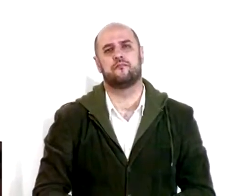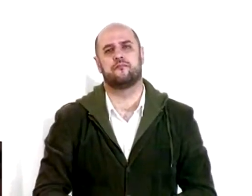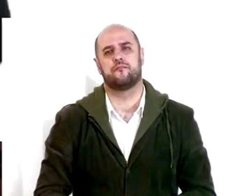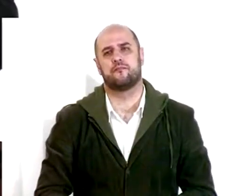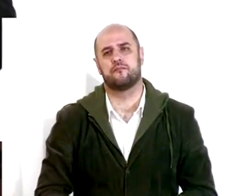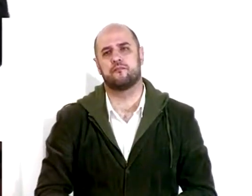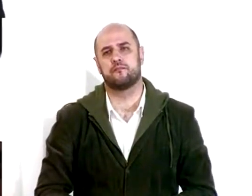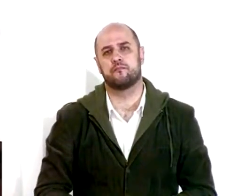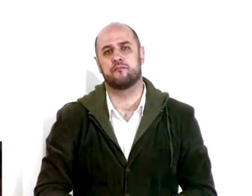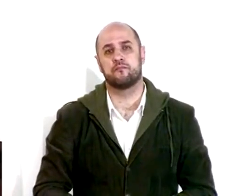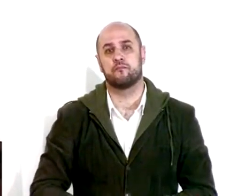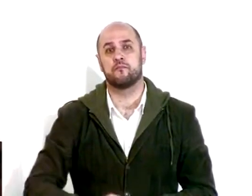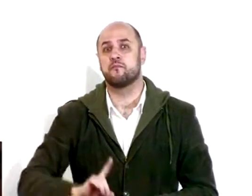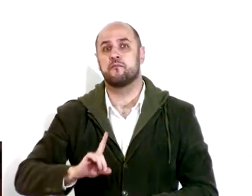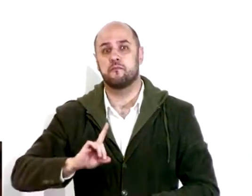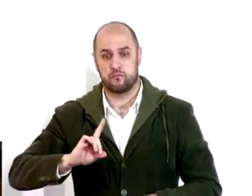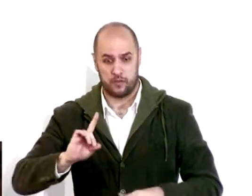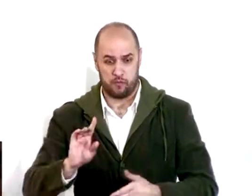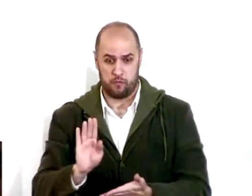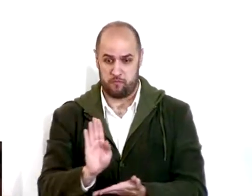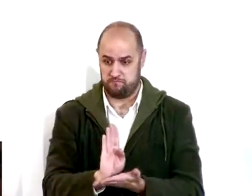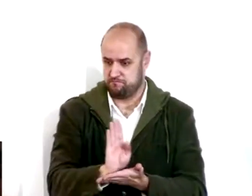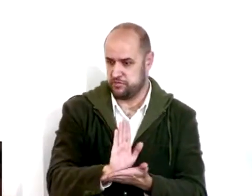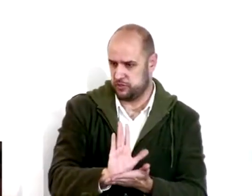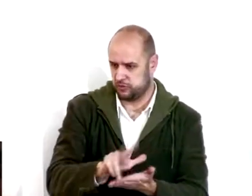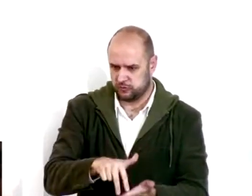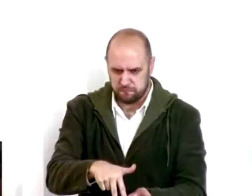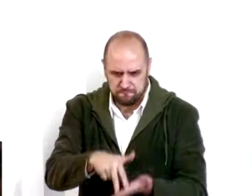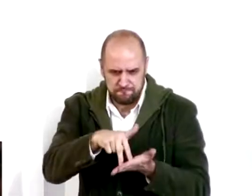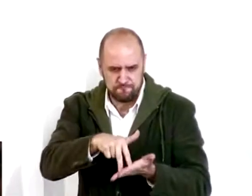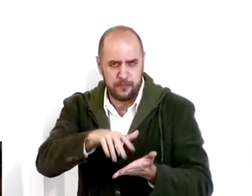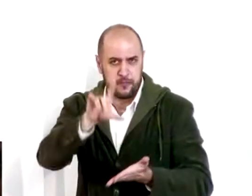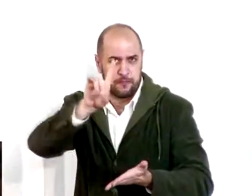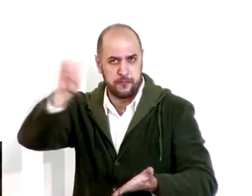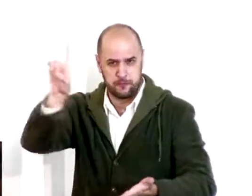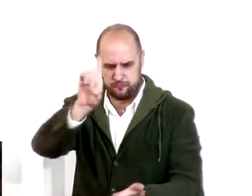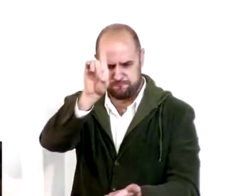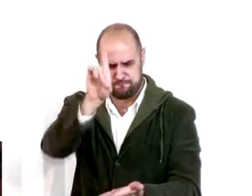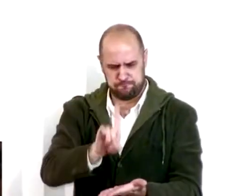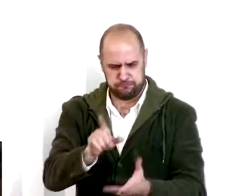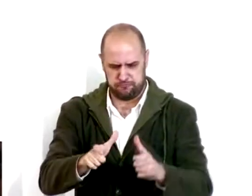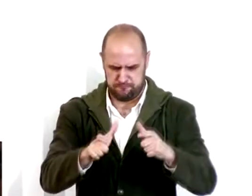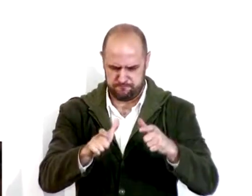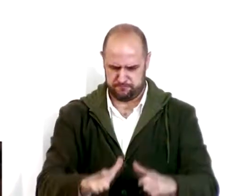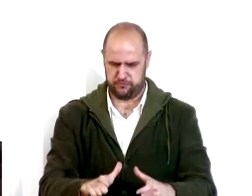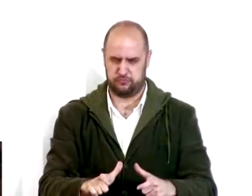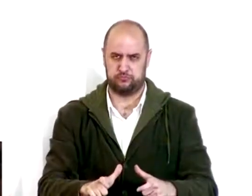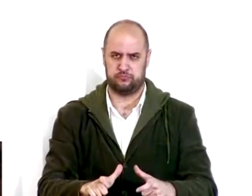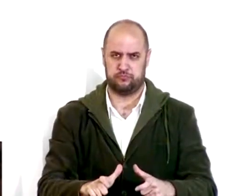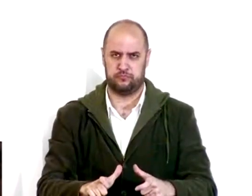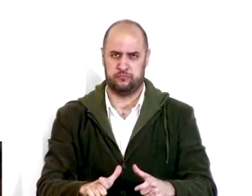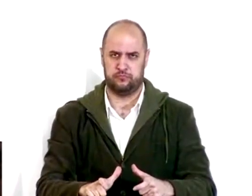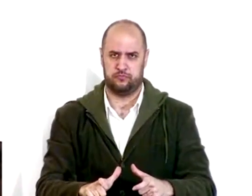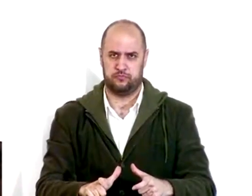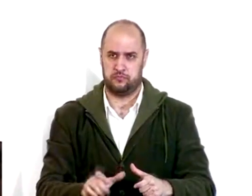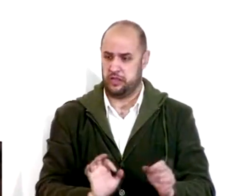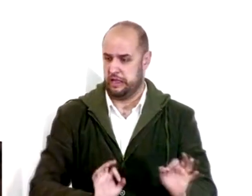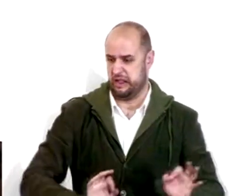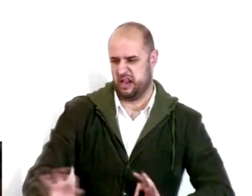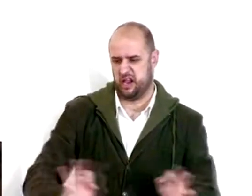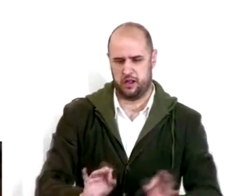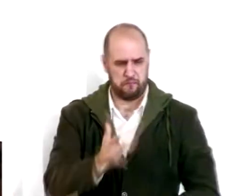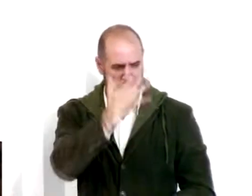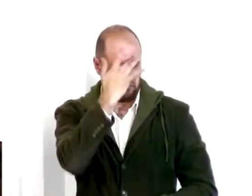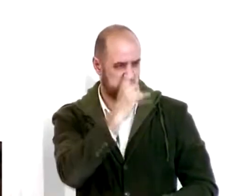Ele assim está lançando as bases inabaláveis da sua autoridade. Para corrigir a arrogância das autoridades, o